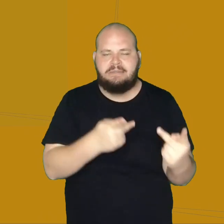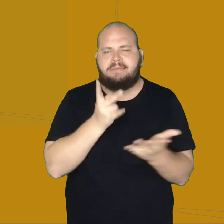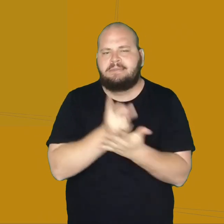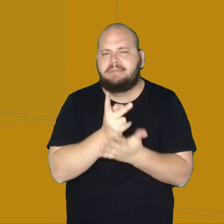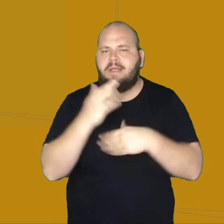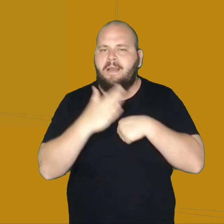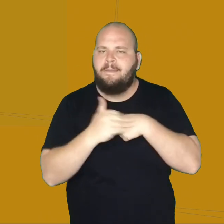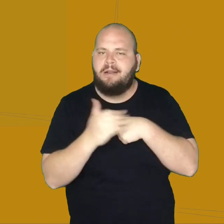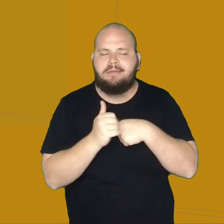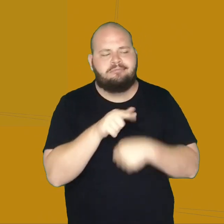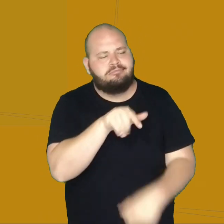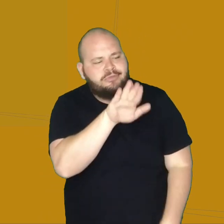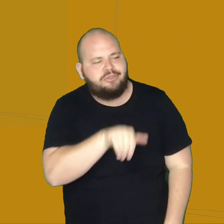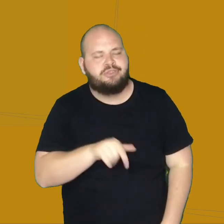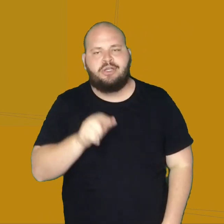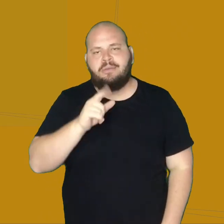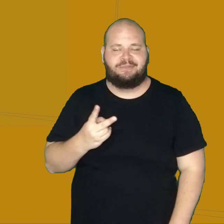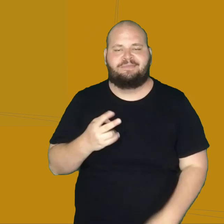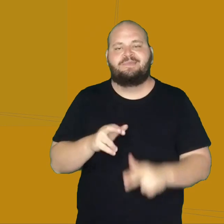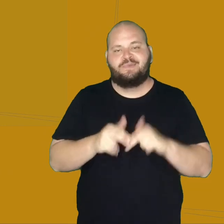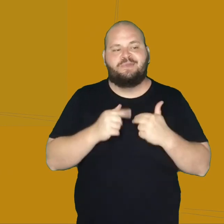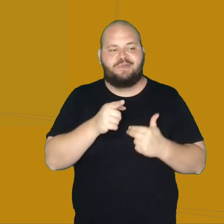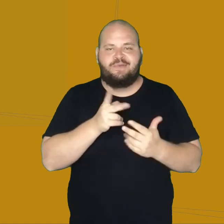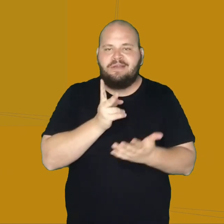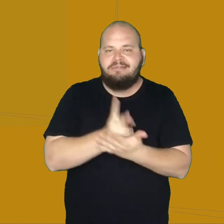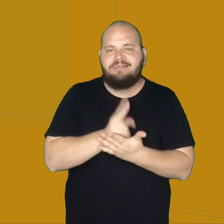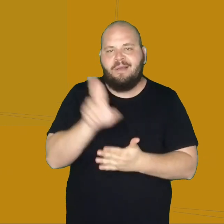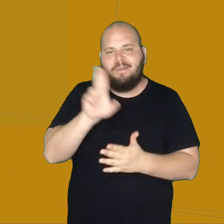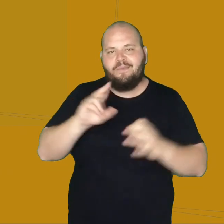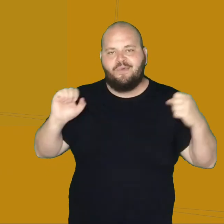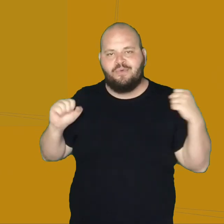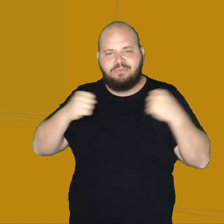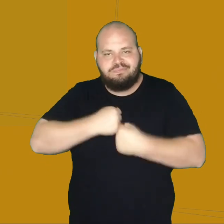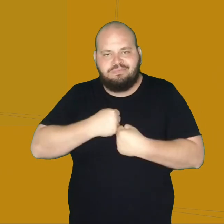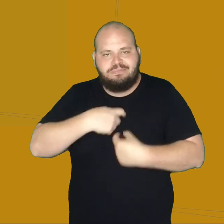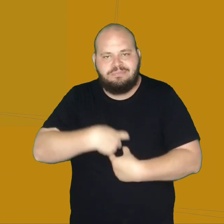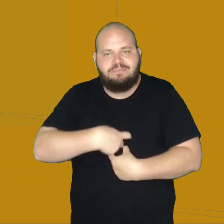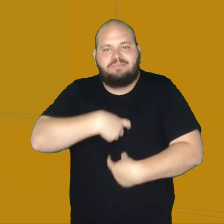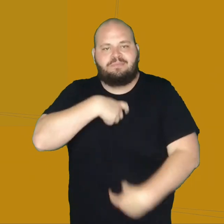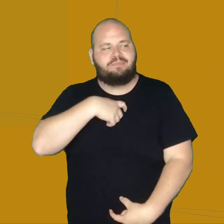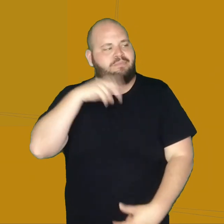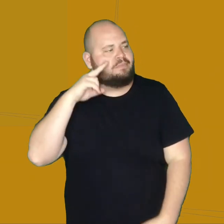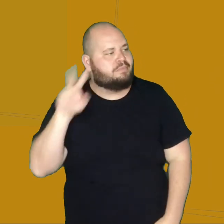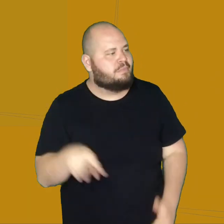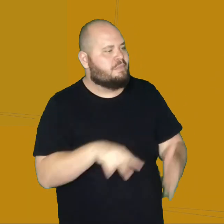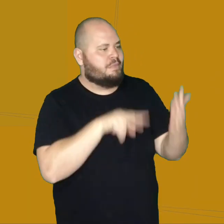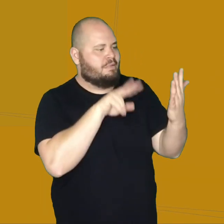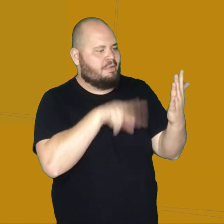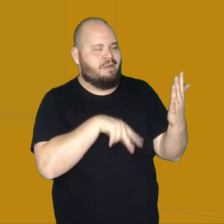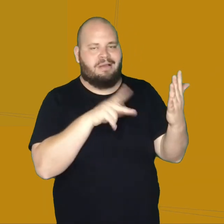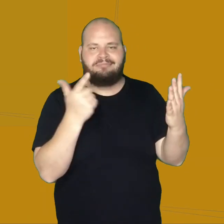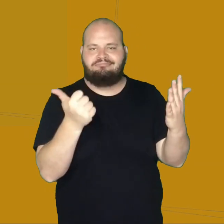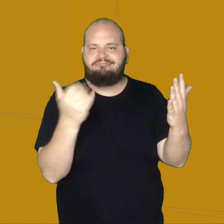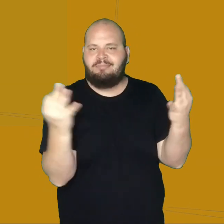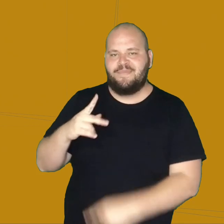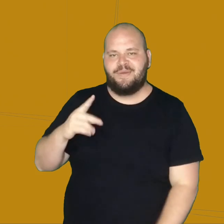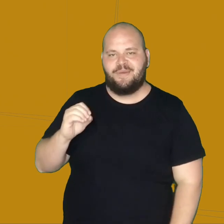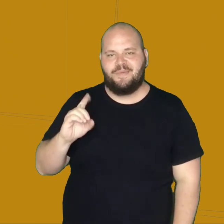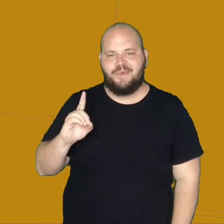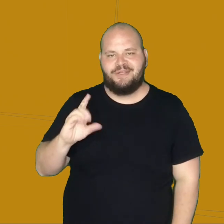O início do conto A Chinela Turca, como nós já dissemos lá no outro vídeo, quando abordamos essa aproximação com o leitor, é bem típico